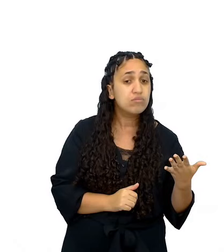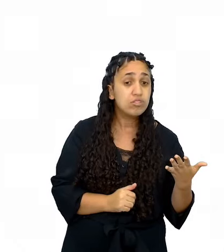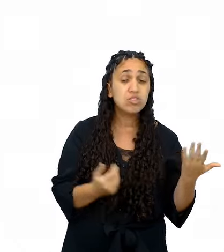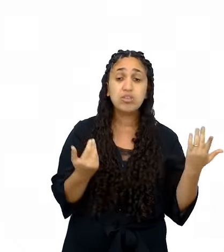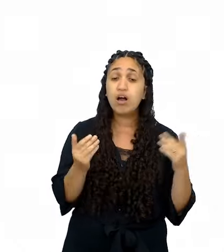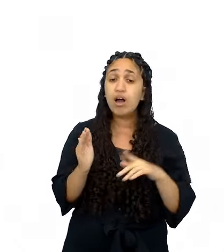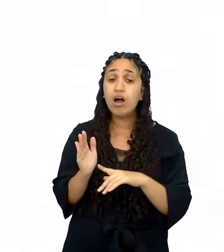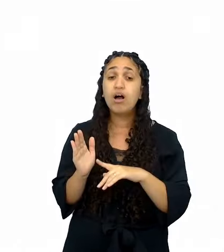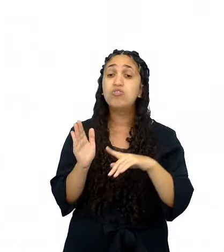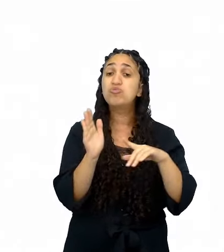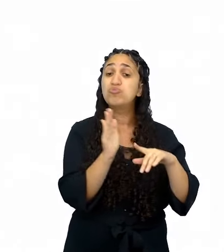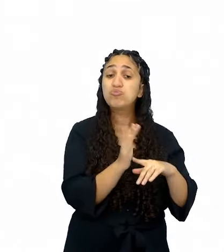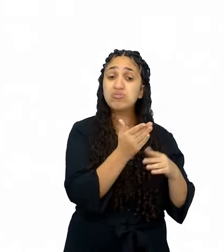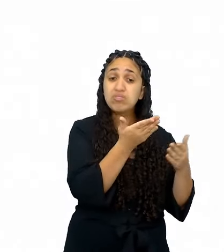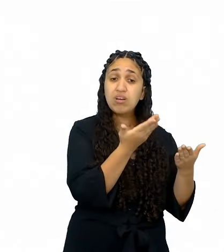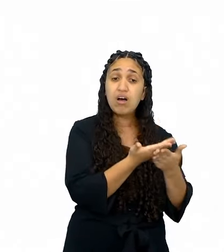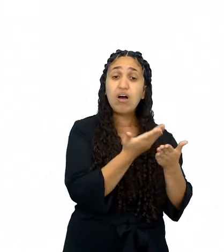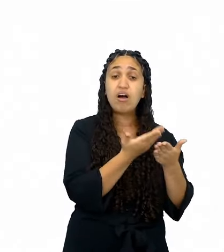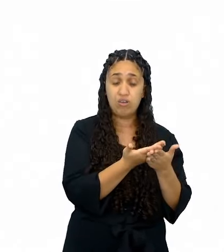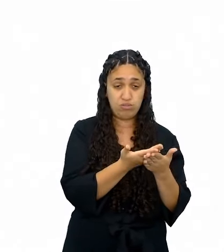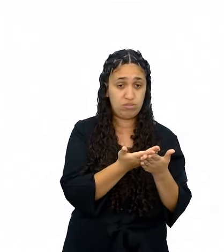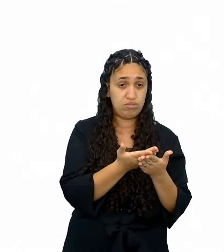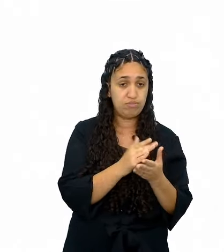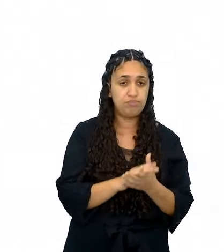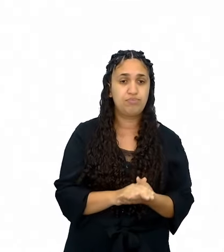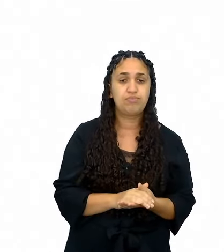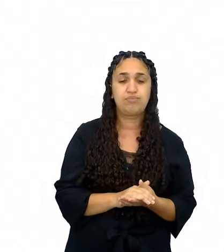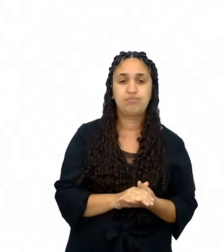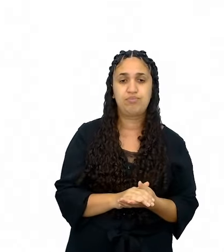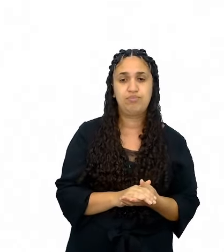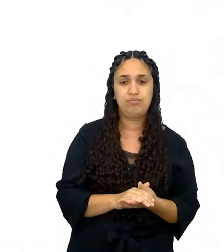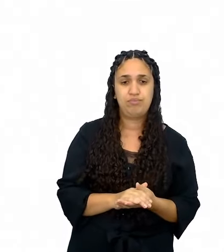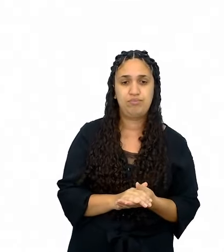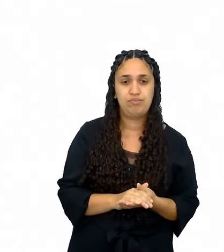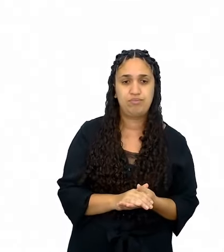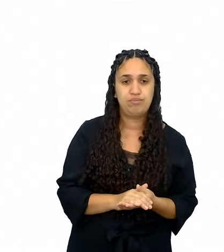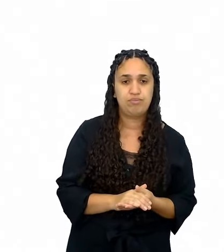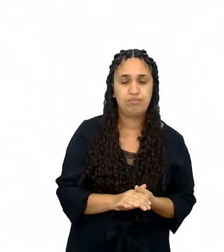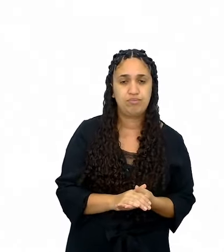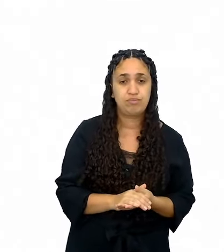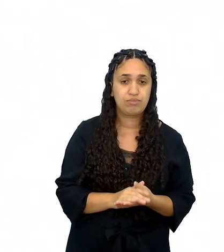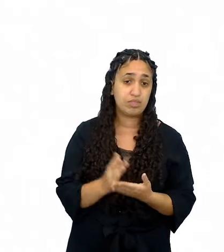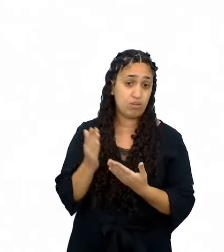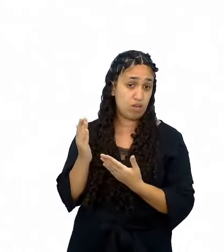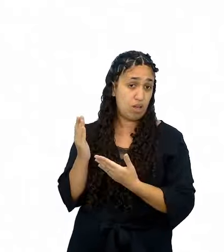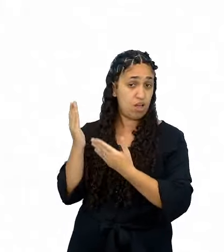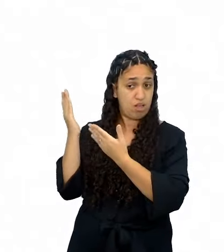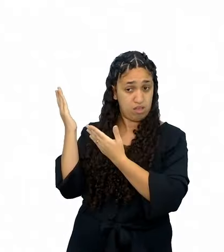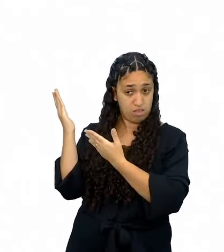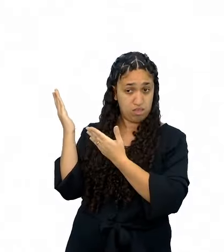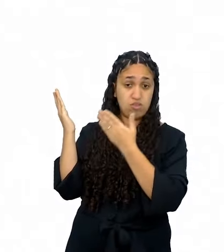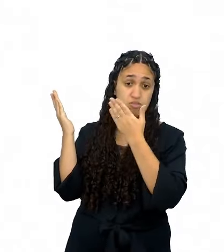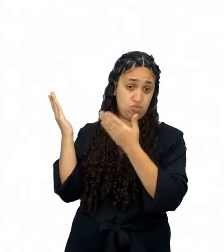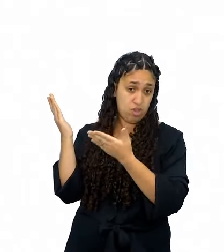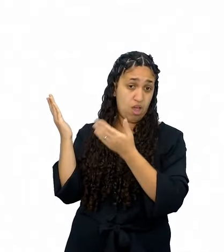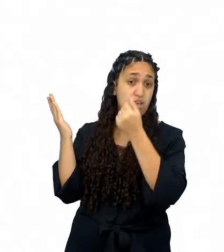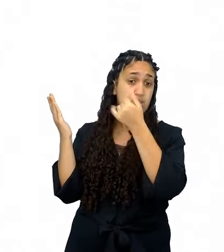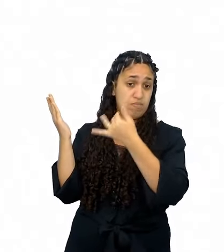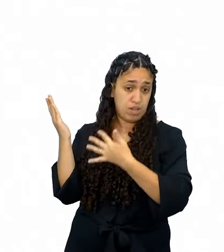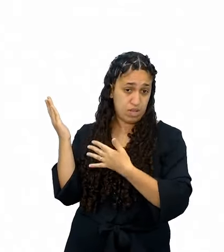Aqui, já adianto a vocês que são 6 habilidades. E cada uma, ou mais de uma,